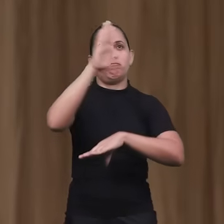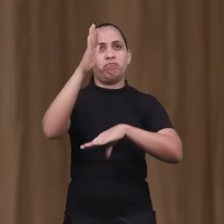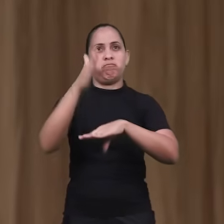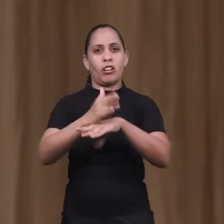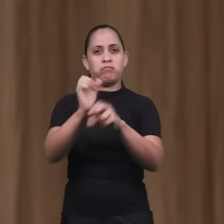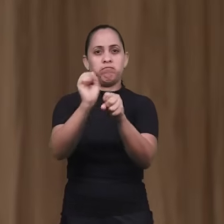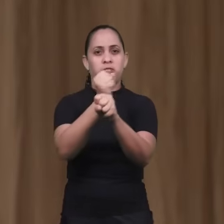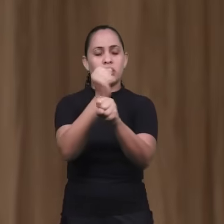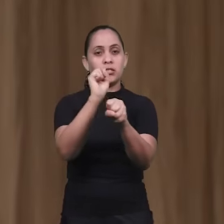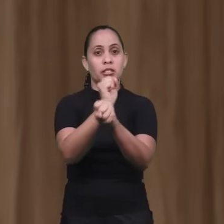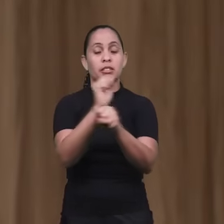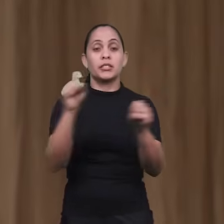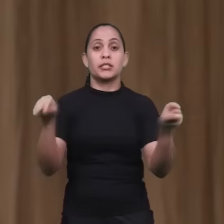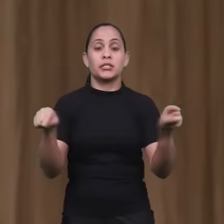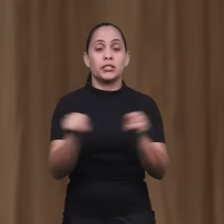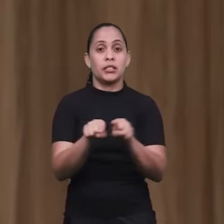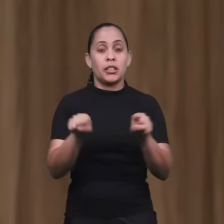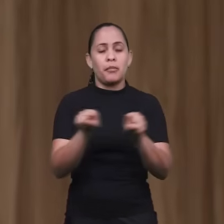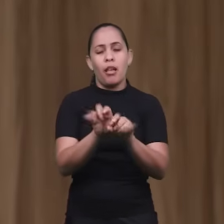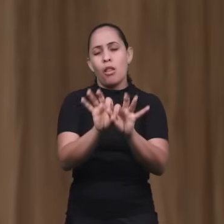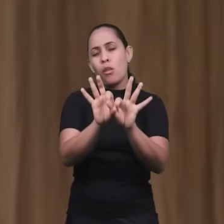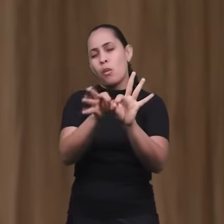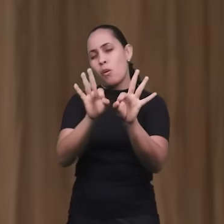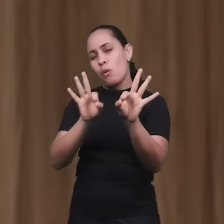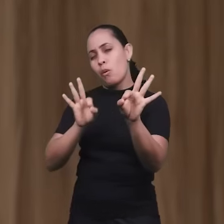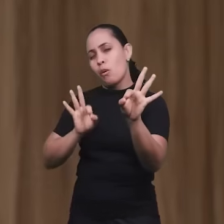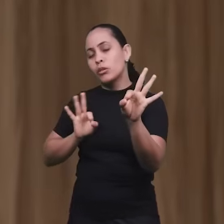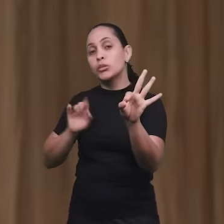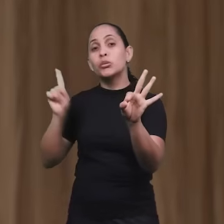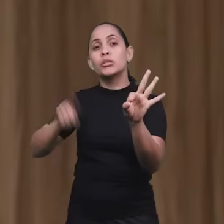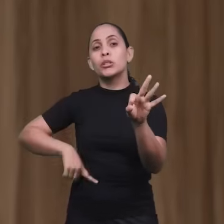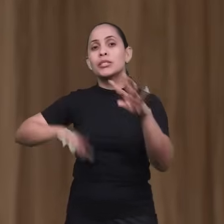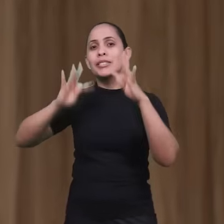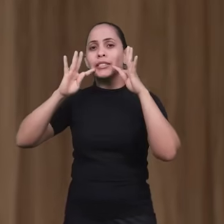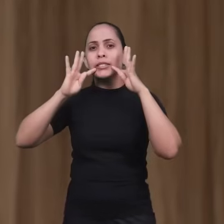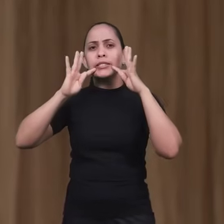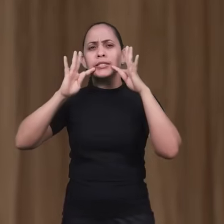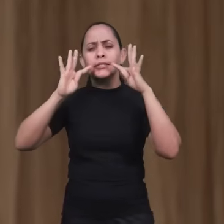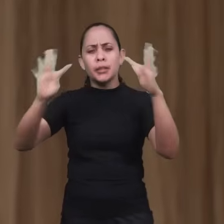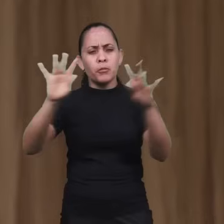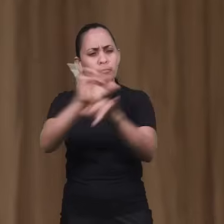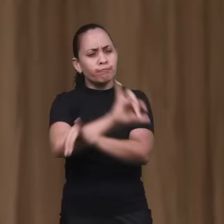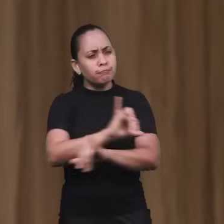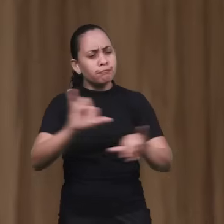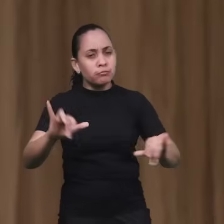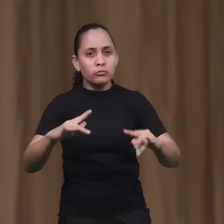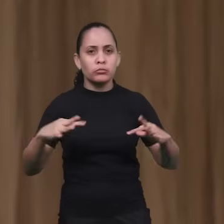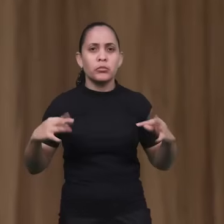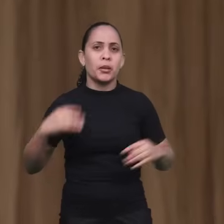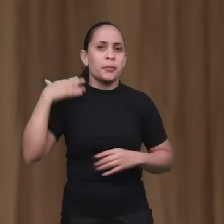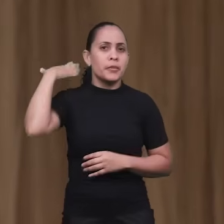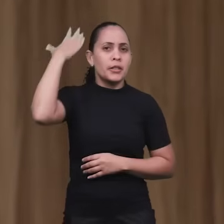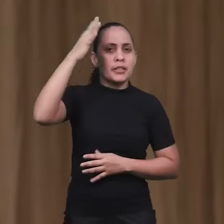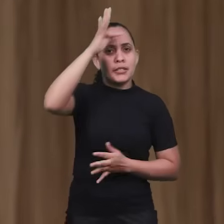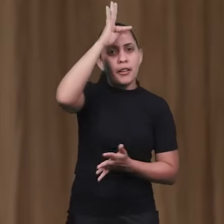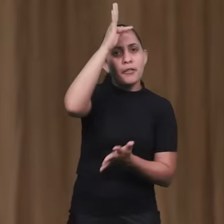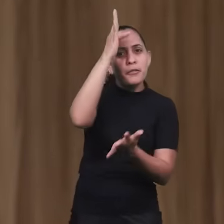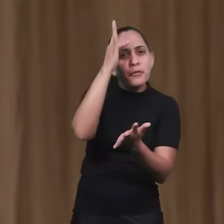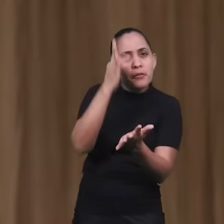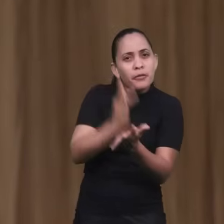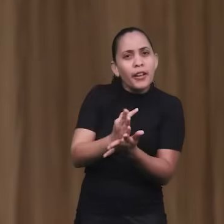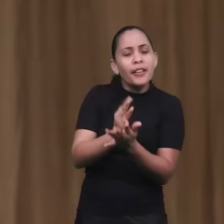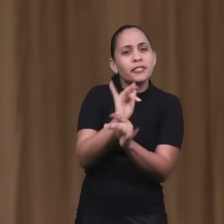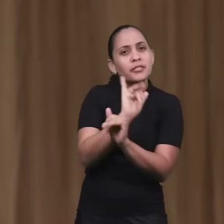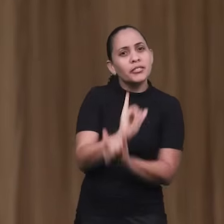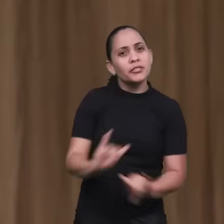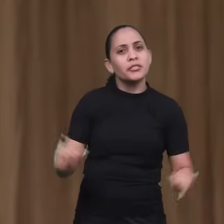a cidade edificada sobre um monte. A luz do seu testemunho alcança grande distância e a